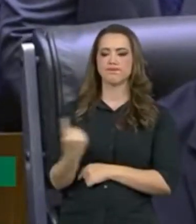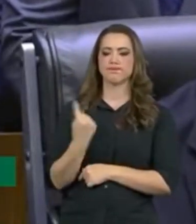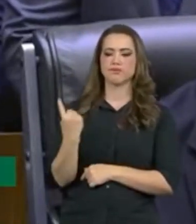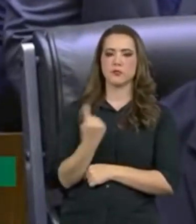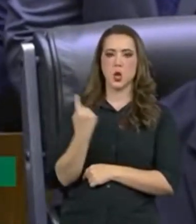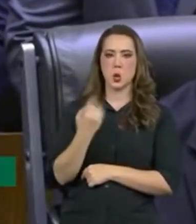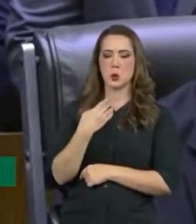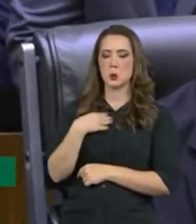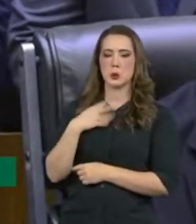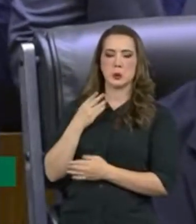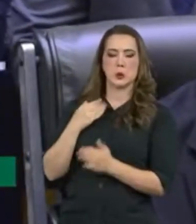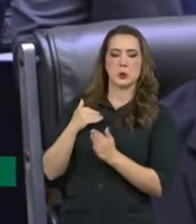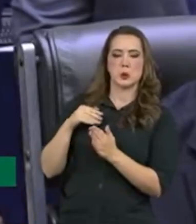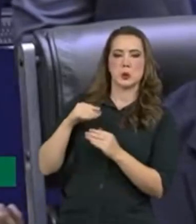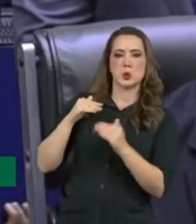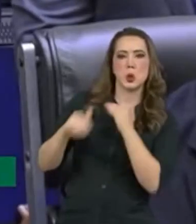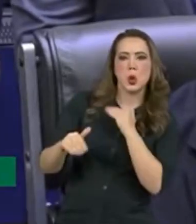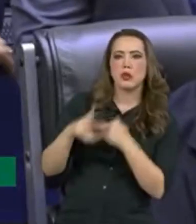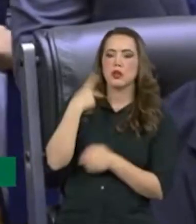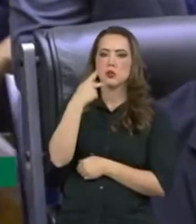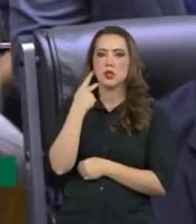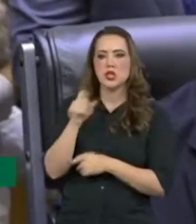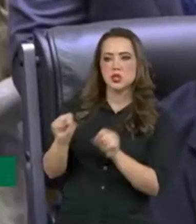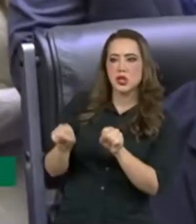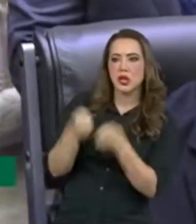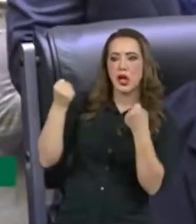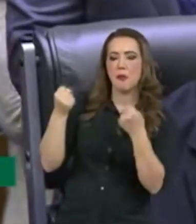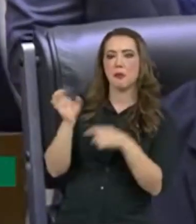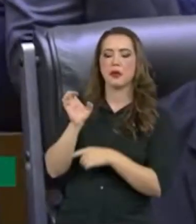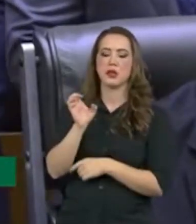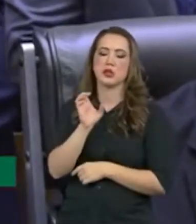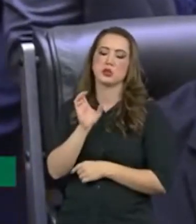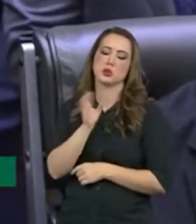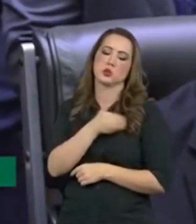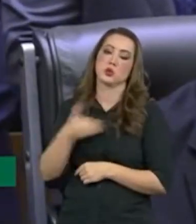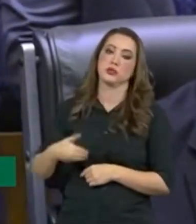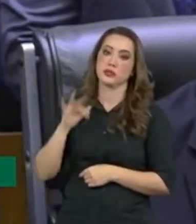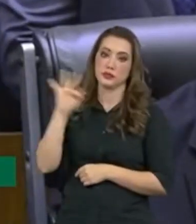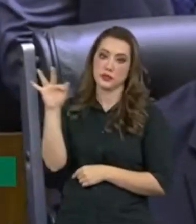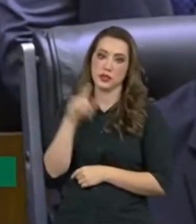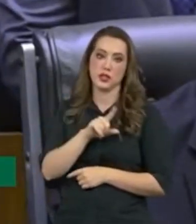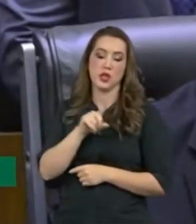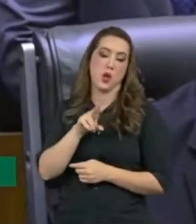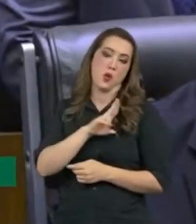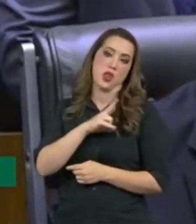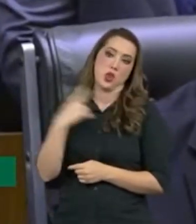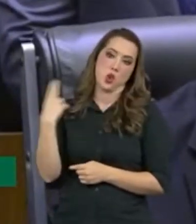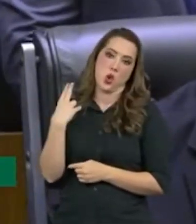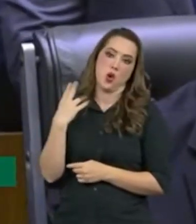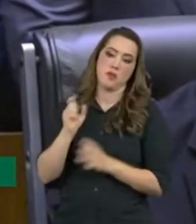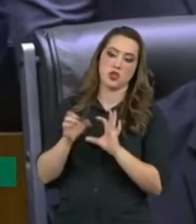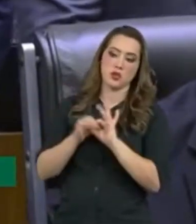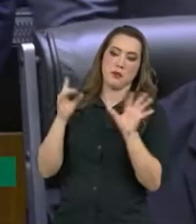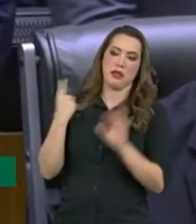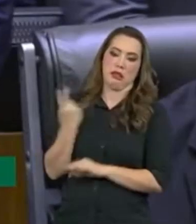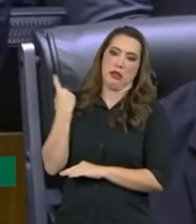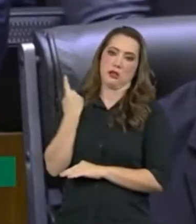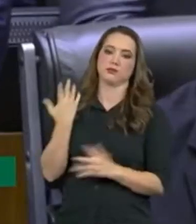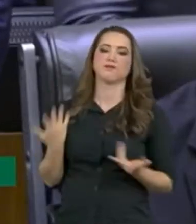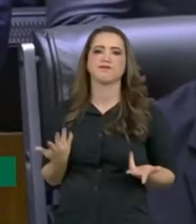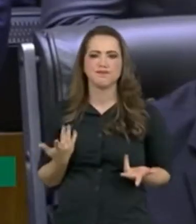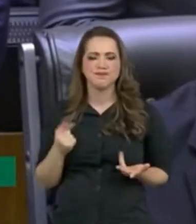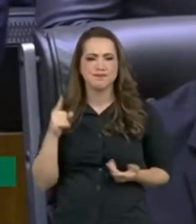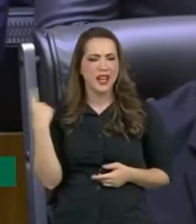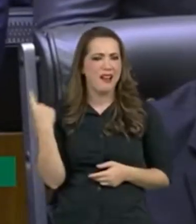negação da política, na destruição do Estado em nome de suporte às liberdades individuais. A liberdade